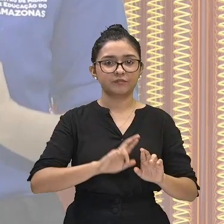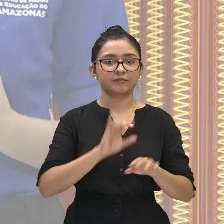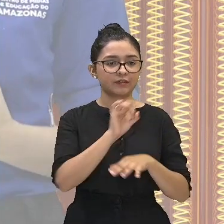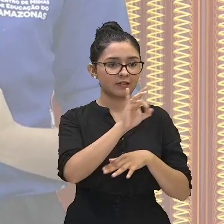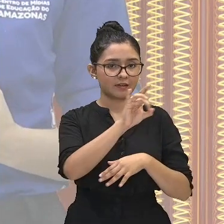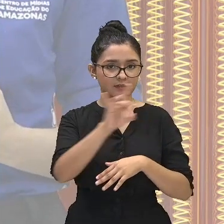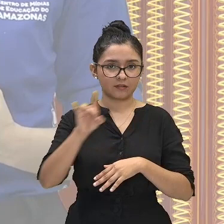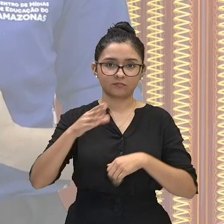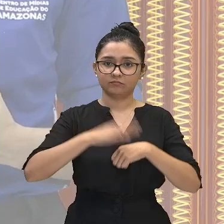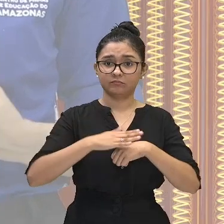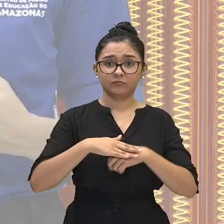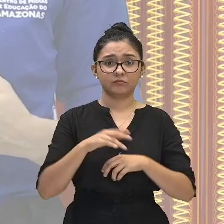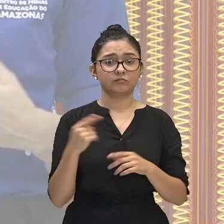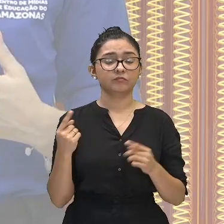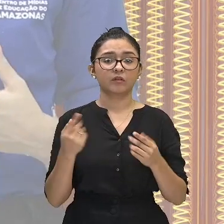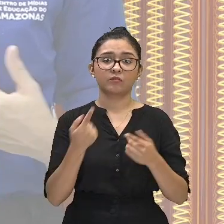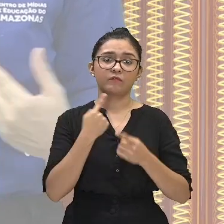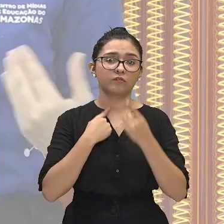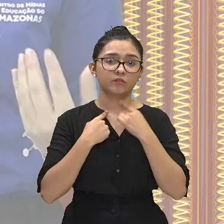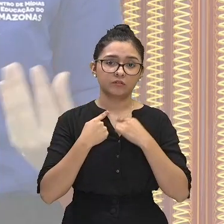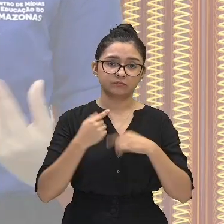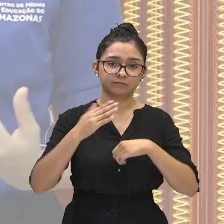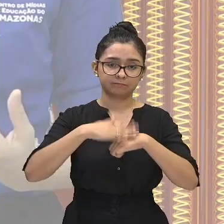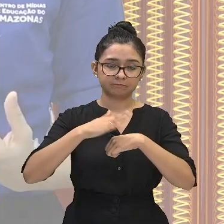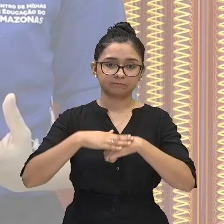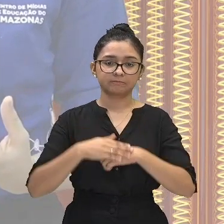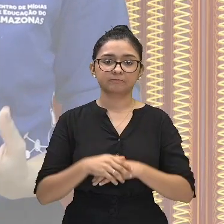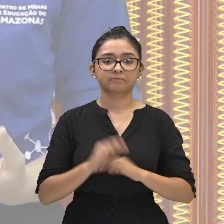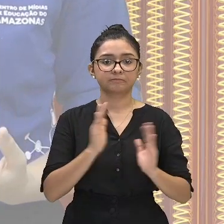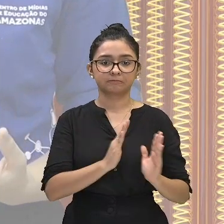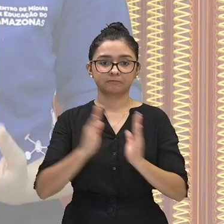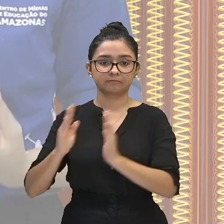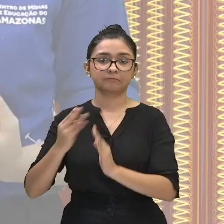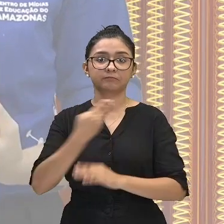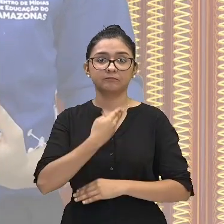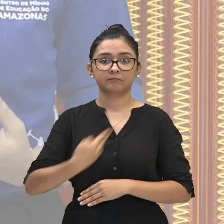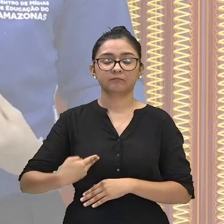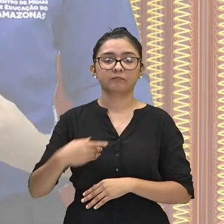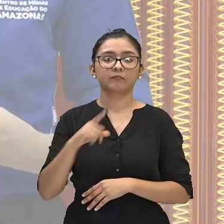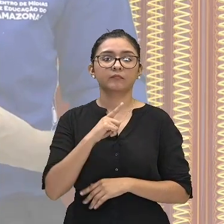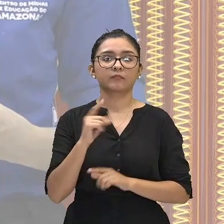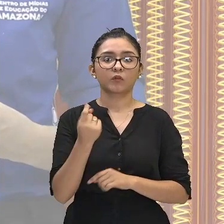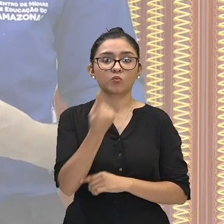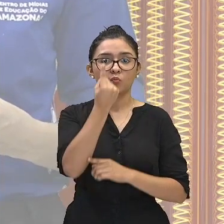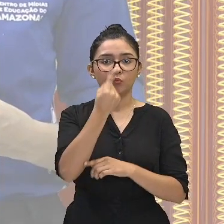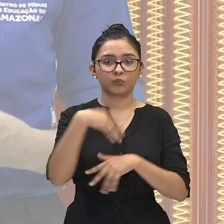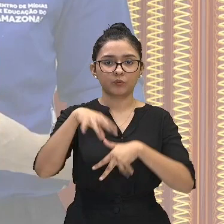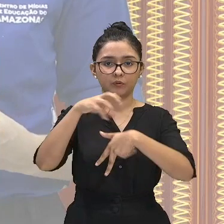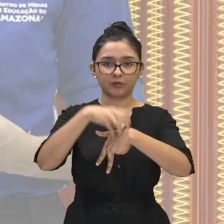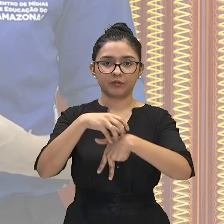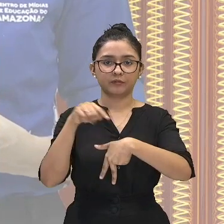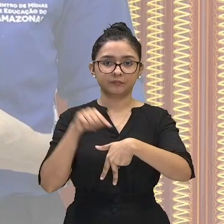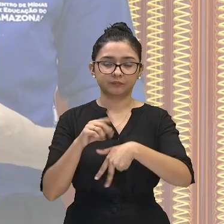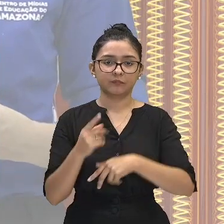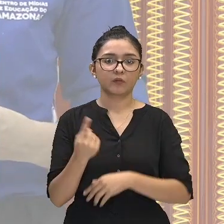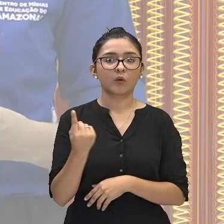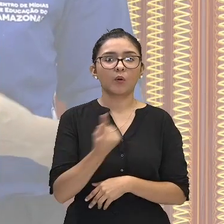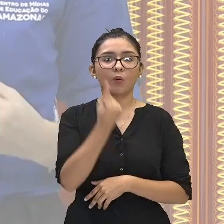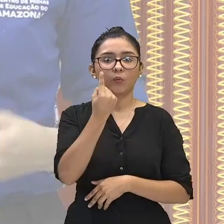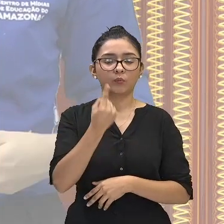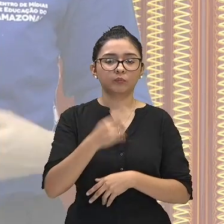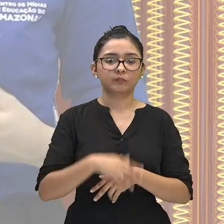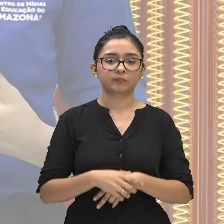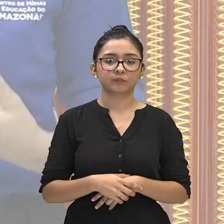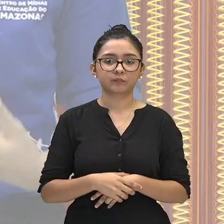a sua vontade. Enquanto que nas monarquias nacionais nós só temos apenas um rei, temos apenas um